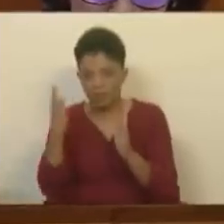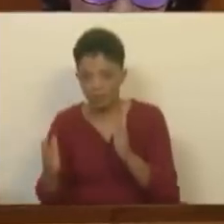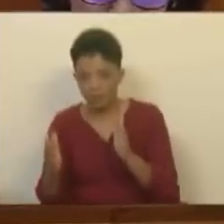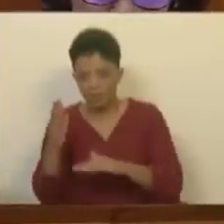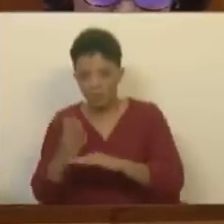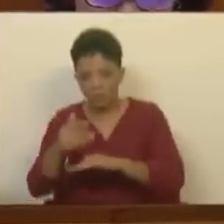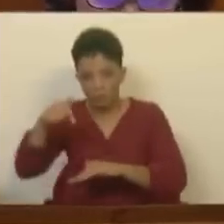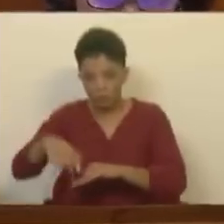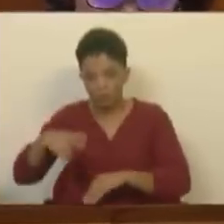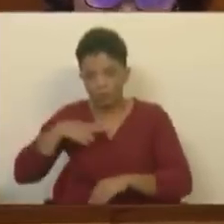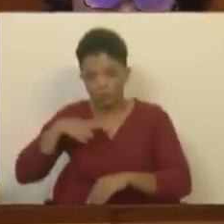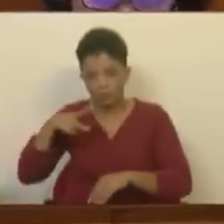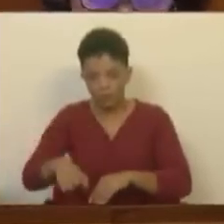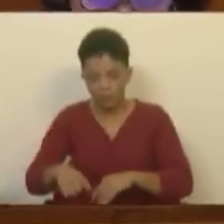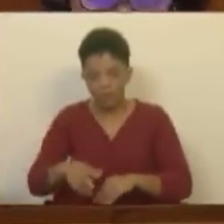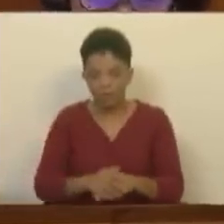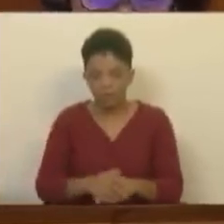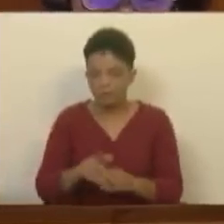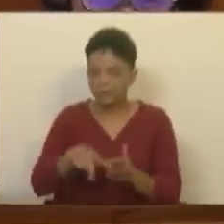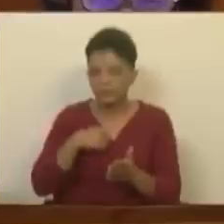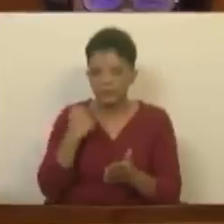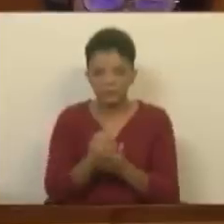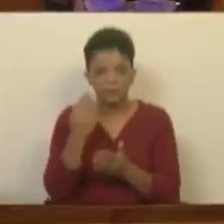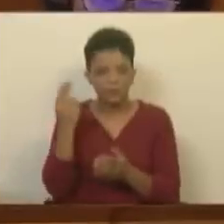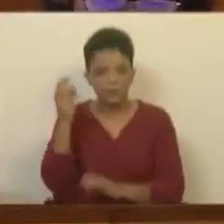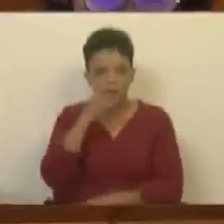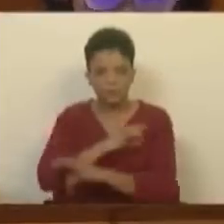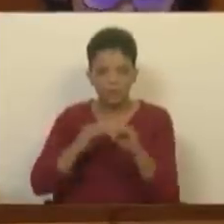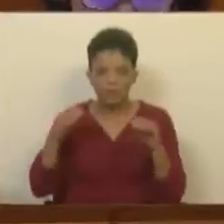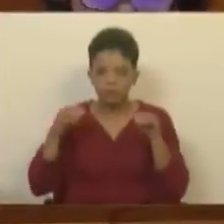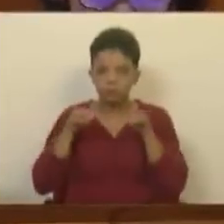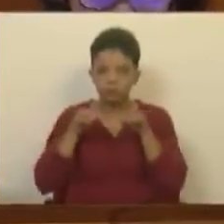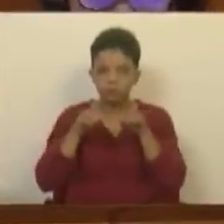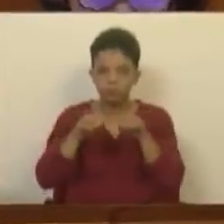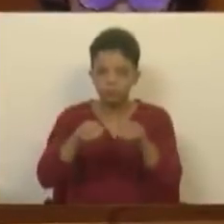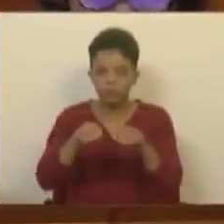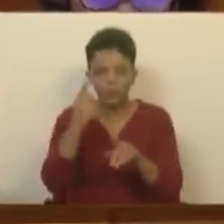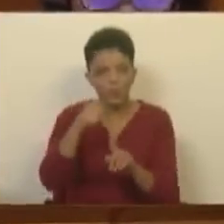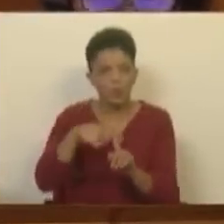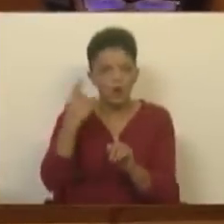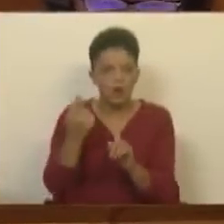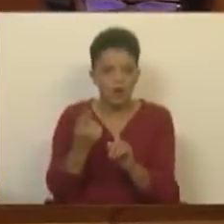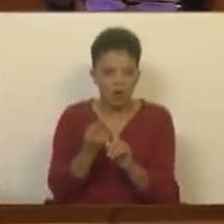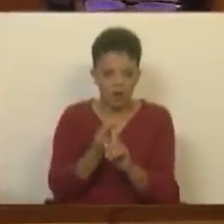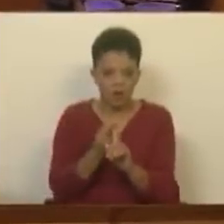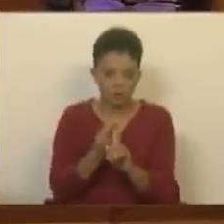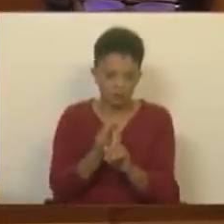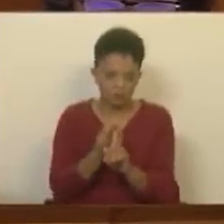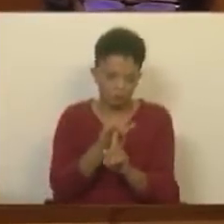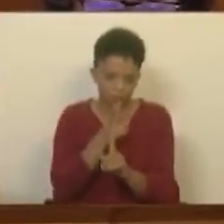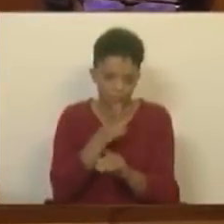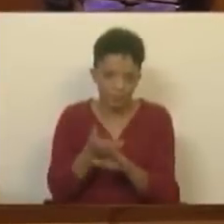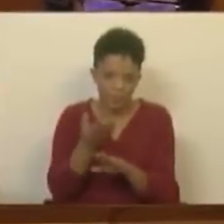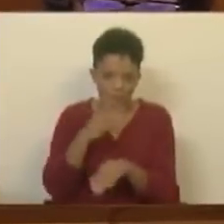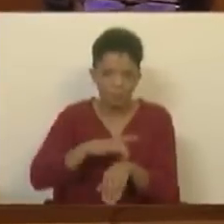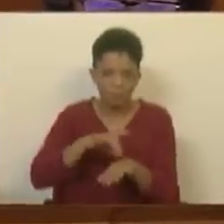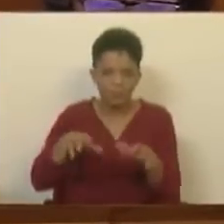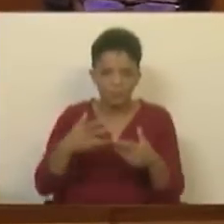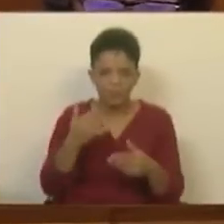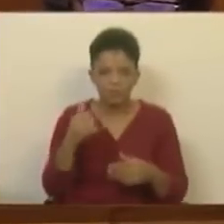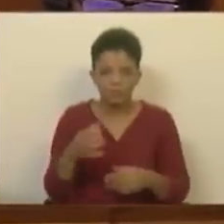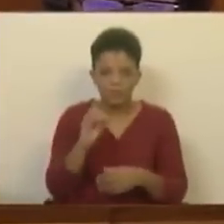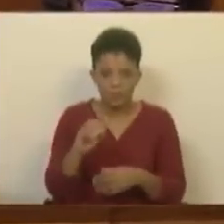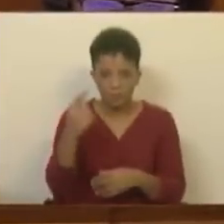Portugal convergiu sempre com a união europeia menos no ano no maior no ano mais dramático da pandemia foi